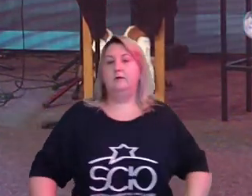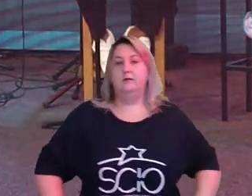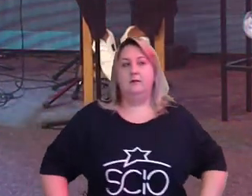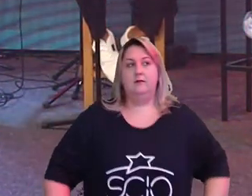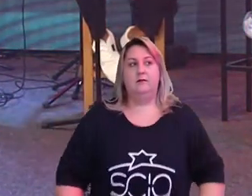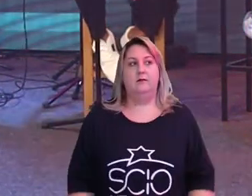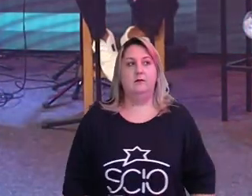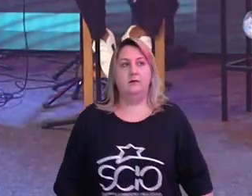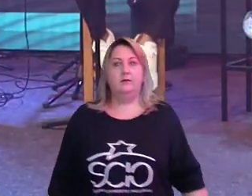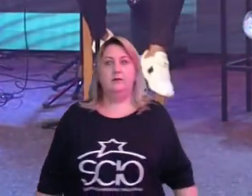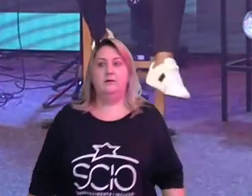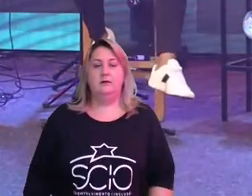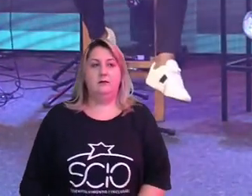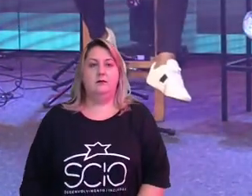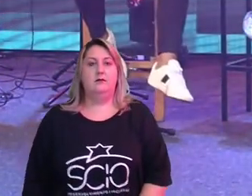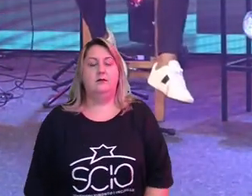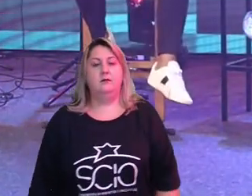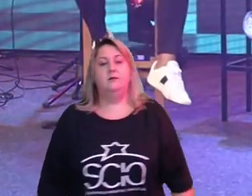falou.